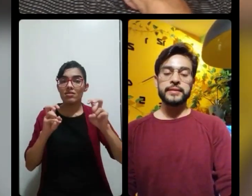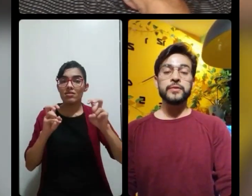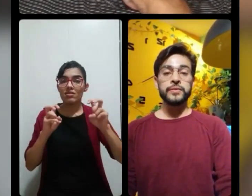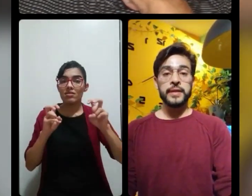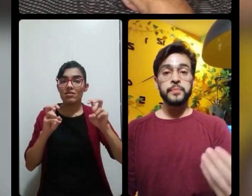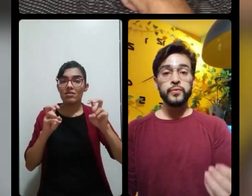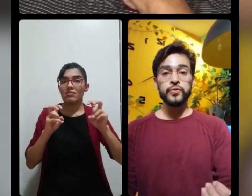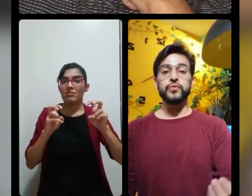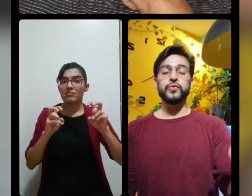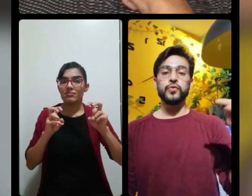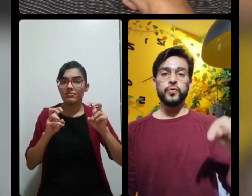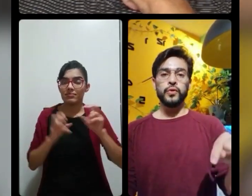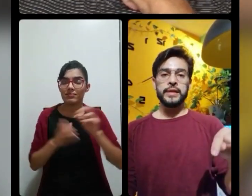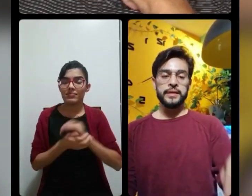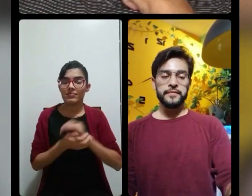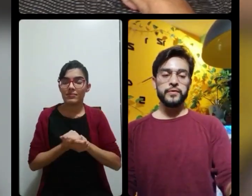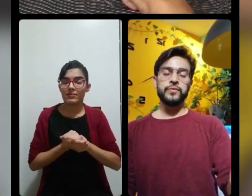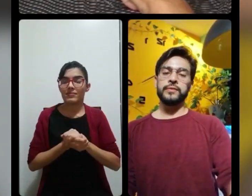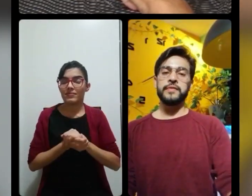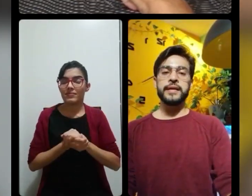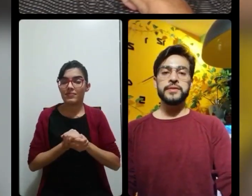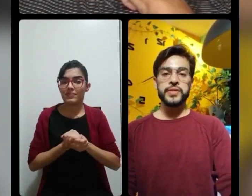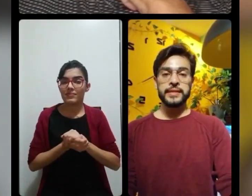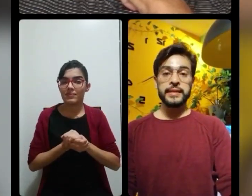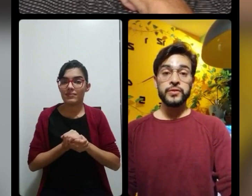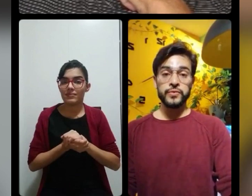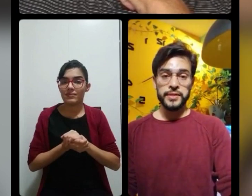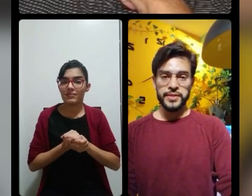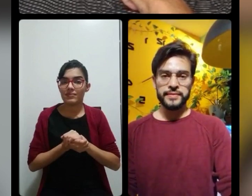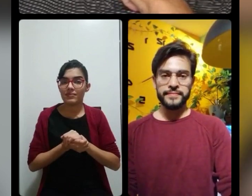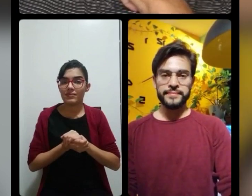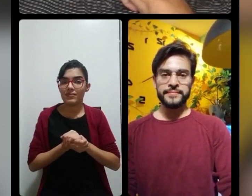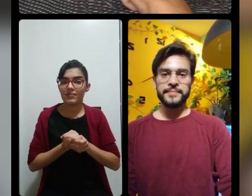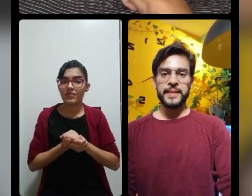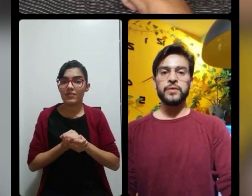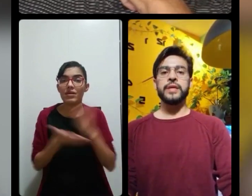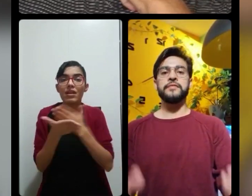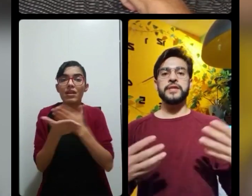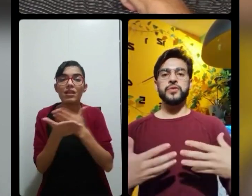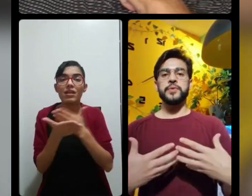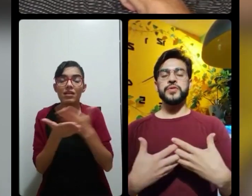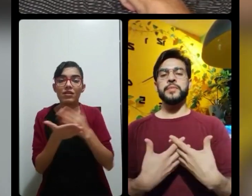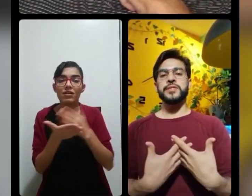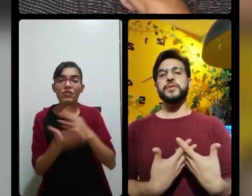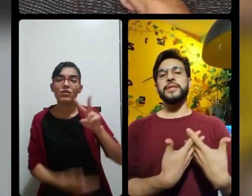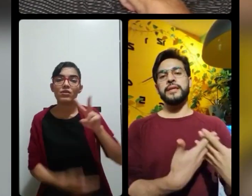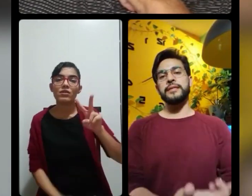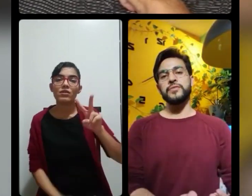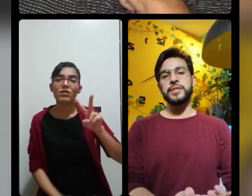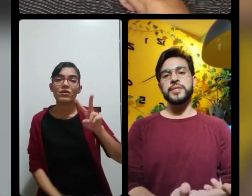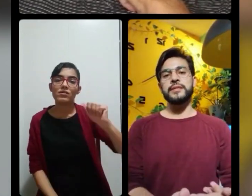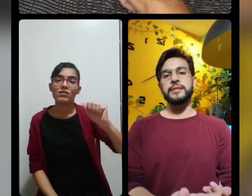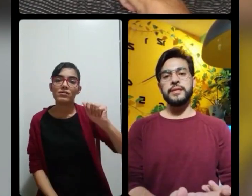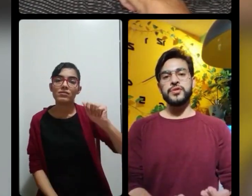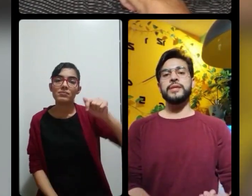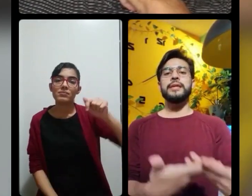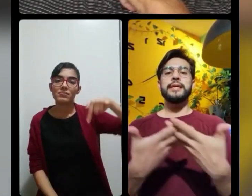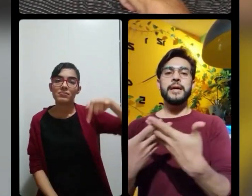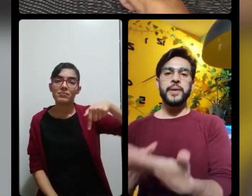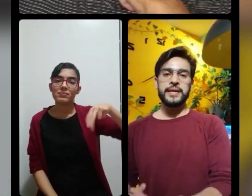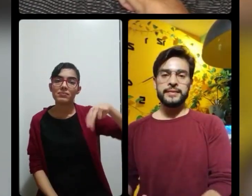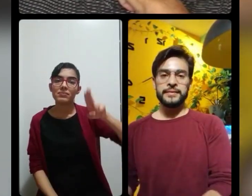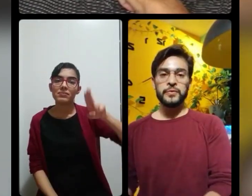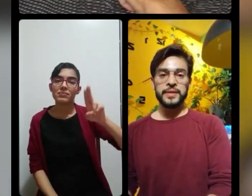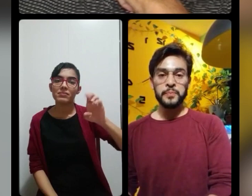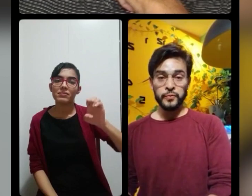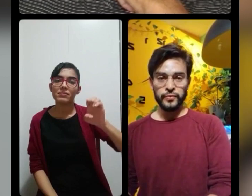bem a payada de contraponto no livro Vaqueiros e Cantadores. né, onde ele faz uma aproximação entre a cantoria sertaneja e